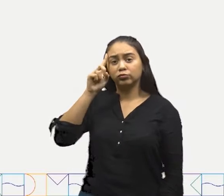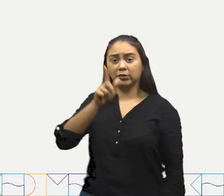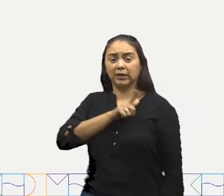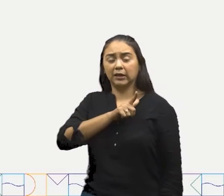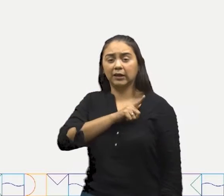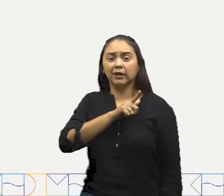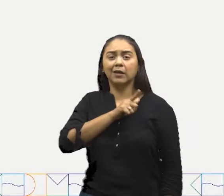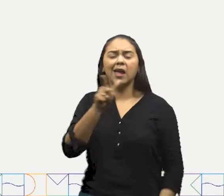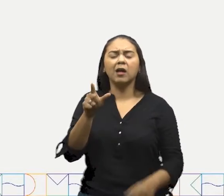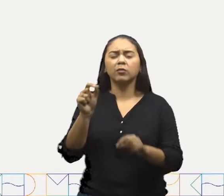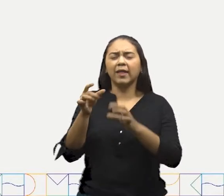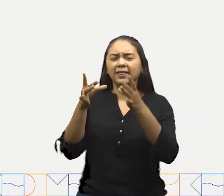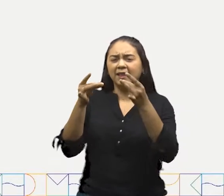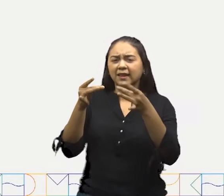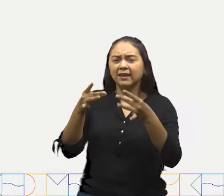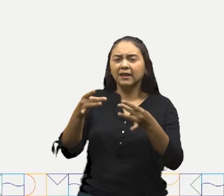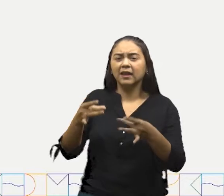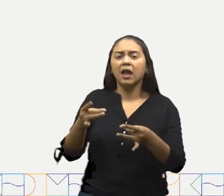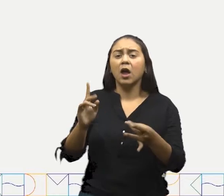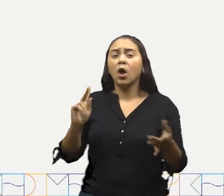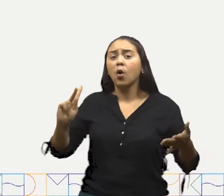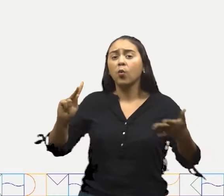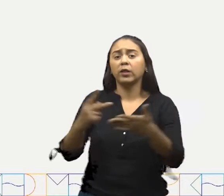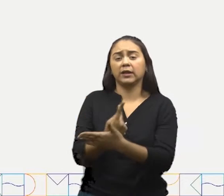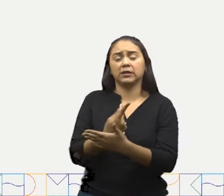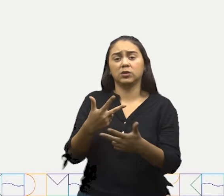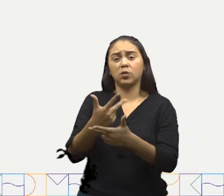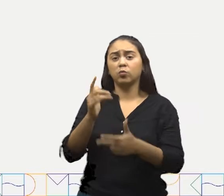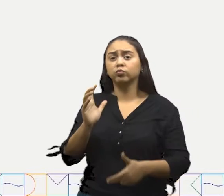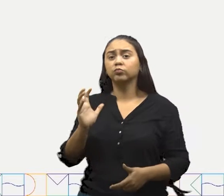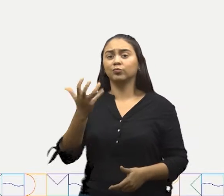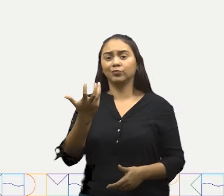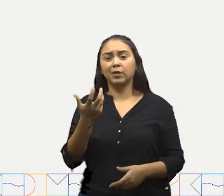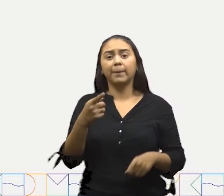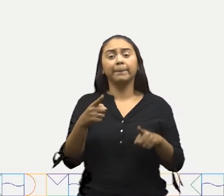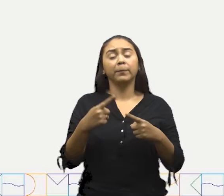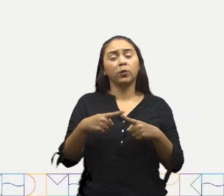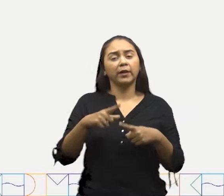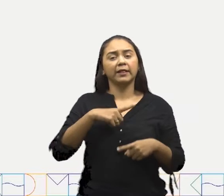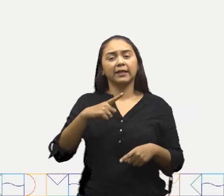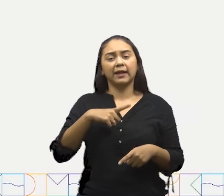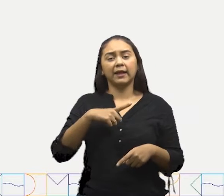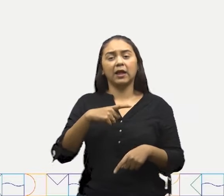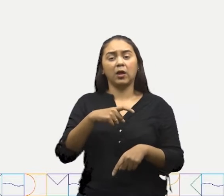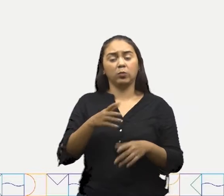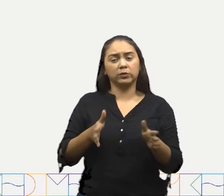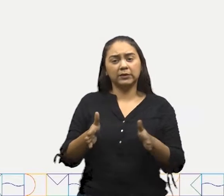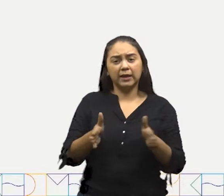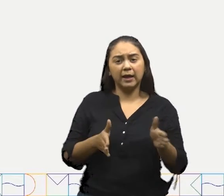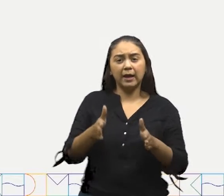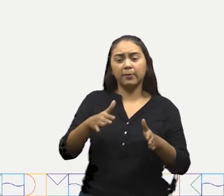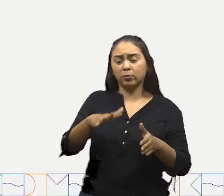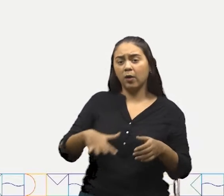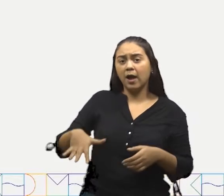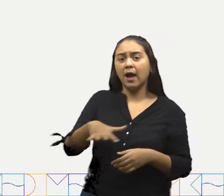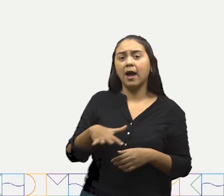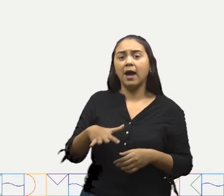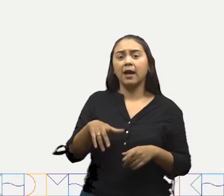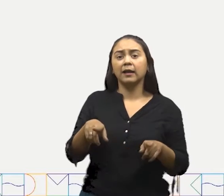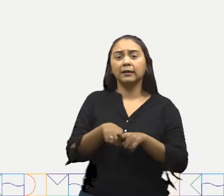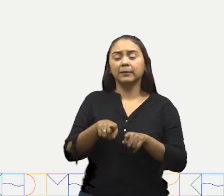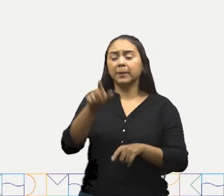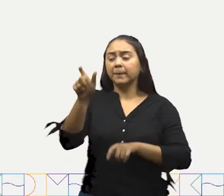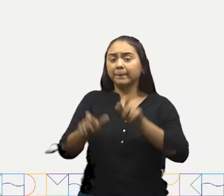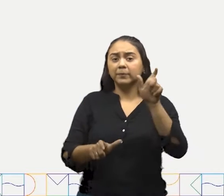Ela pode descrever ou narrar um acontecimento, porque ela apresenta tempo, espaço e pessoas